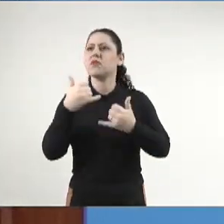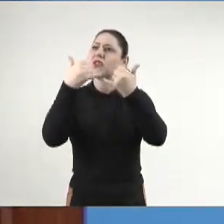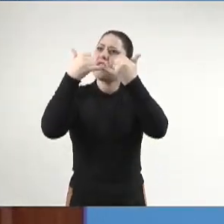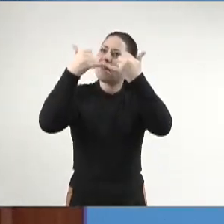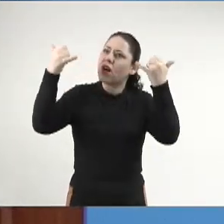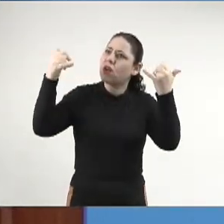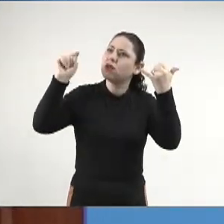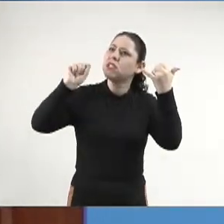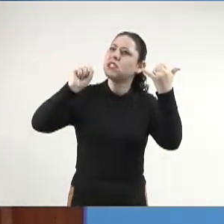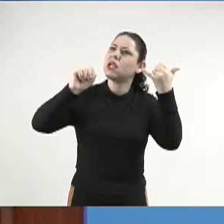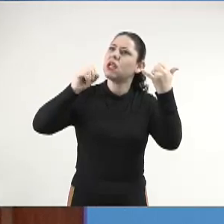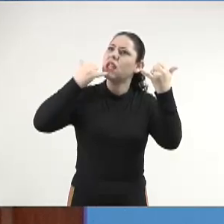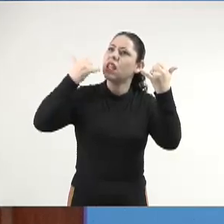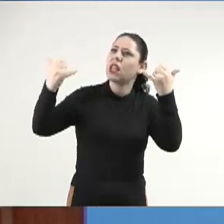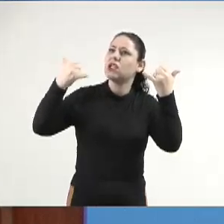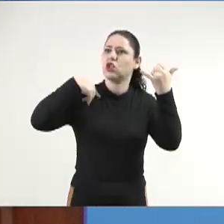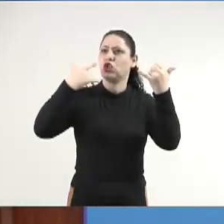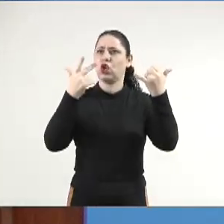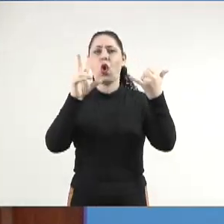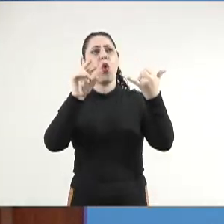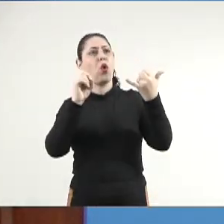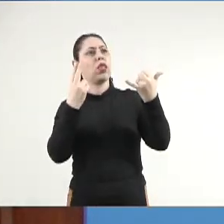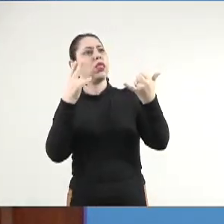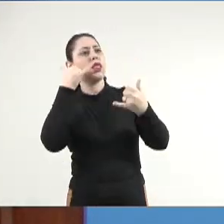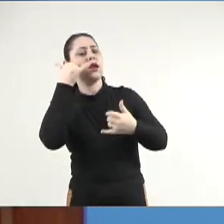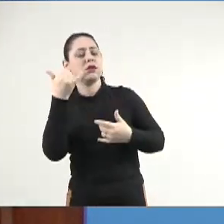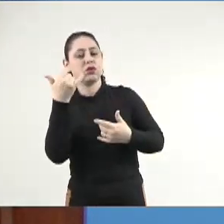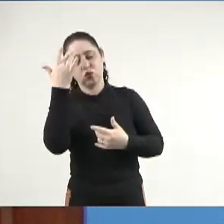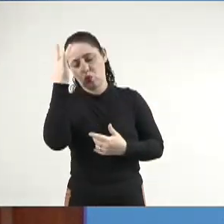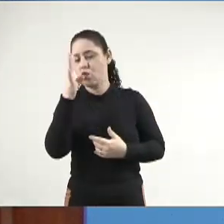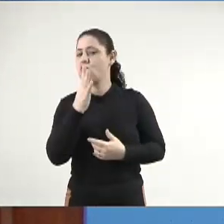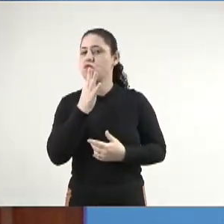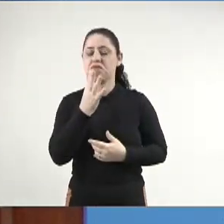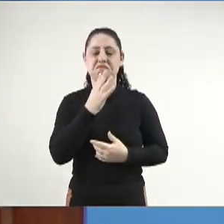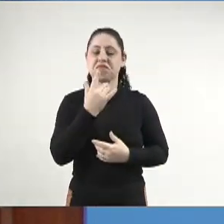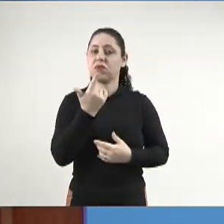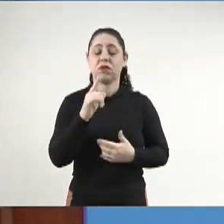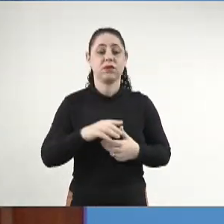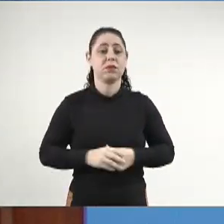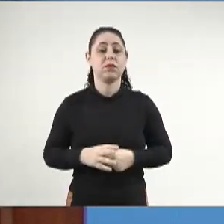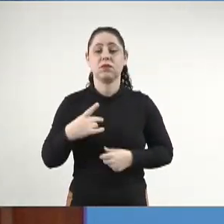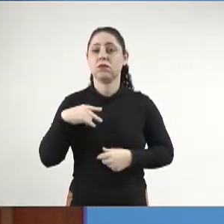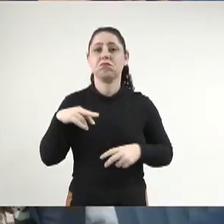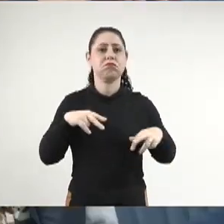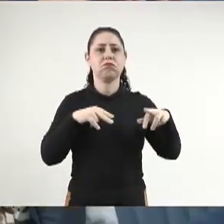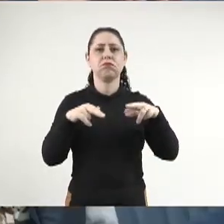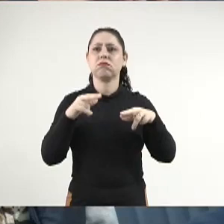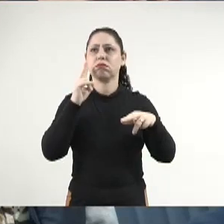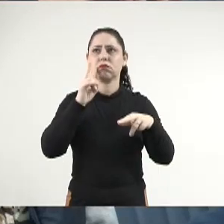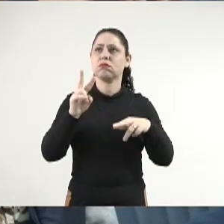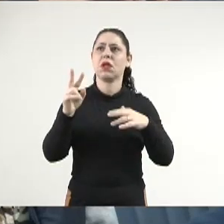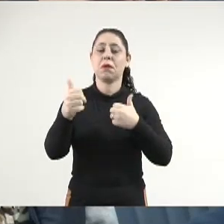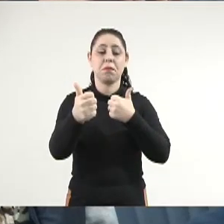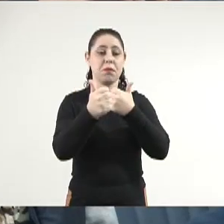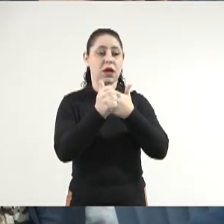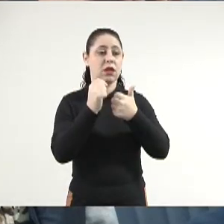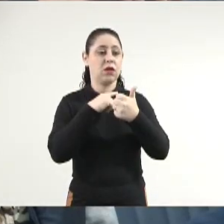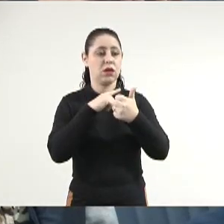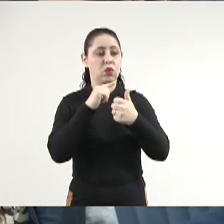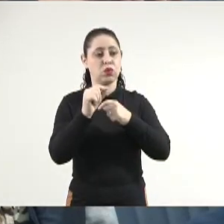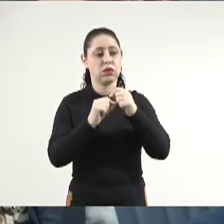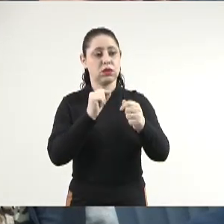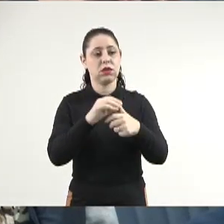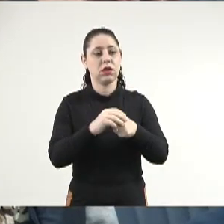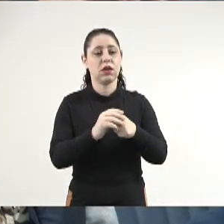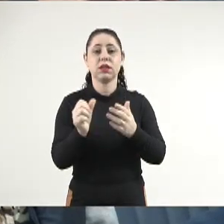é eletrificado, que não sou da área, não conheço. Então, assim, você é só sair pela rua, aqui perto, onde funciona